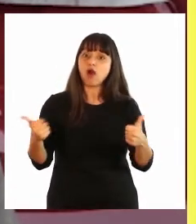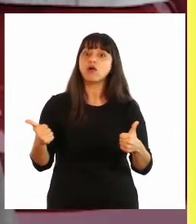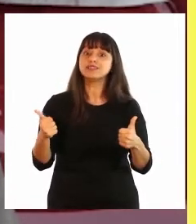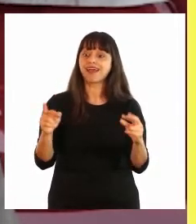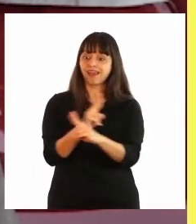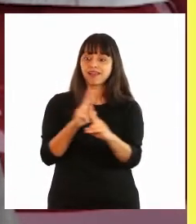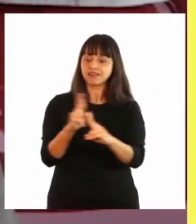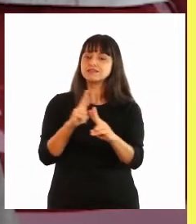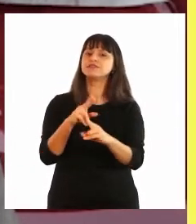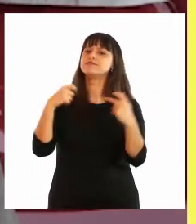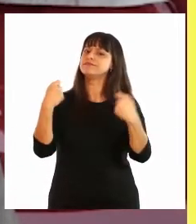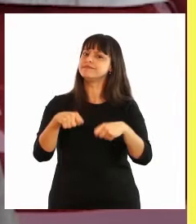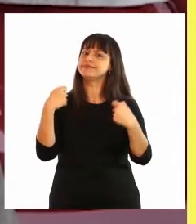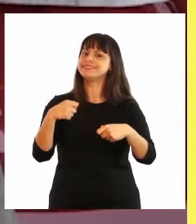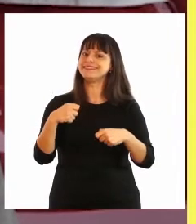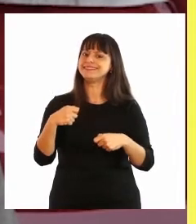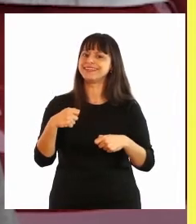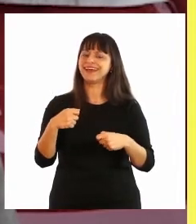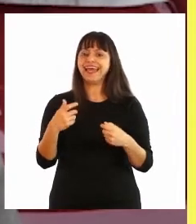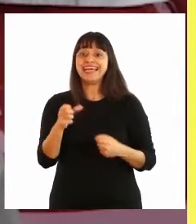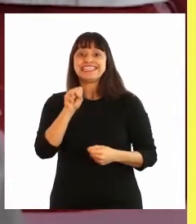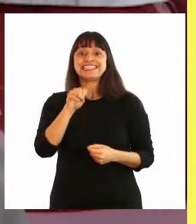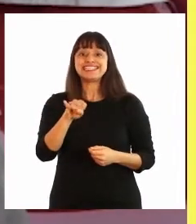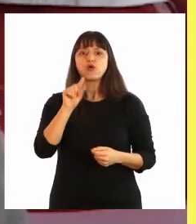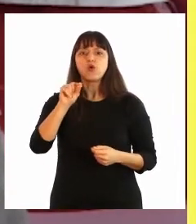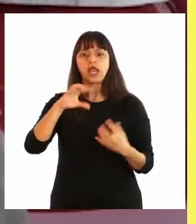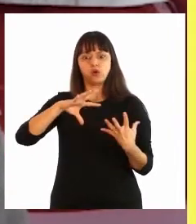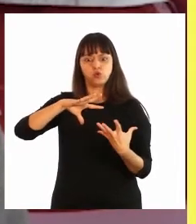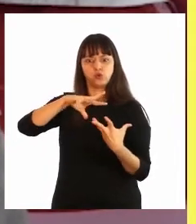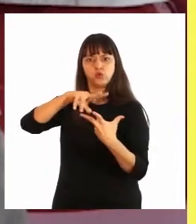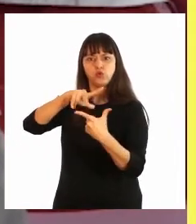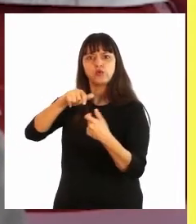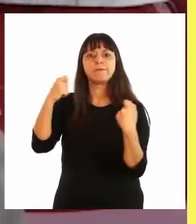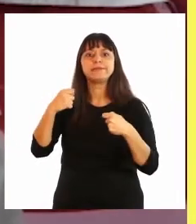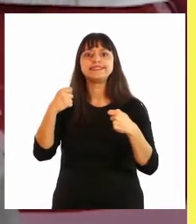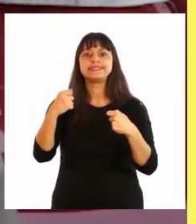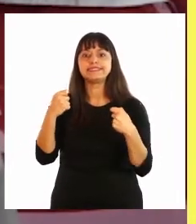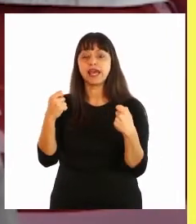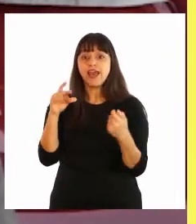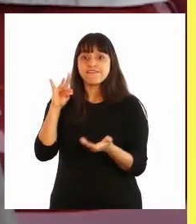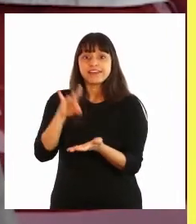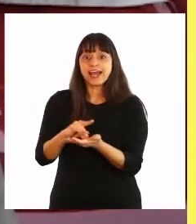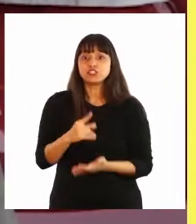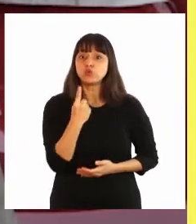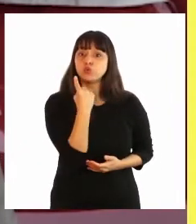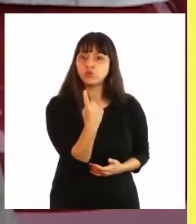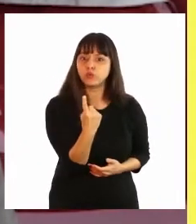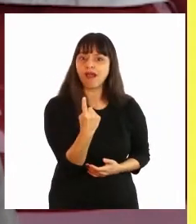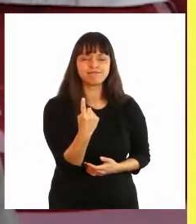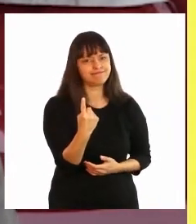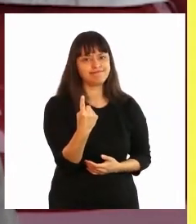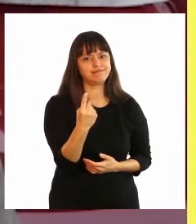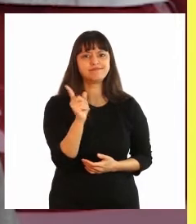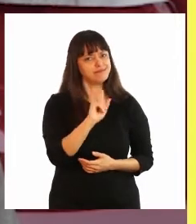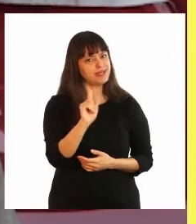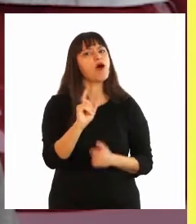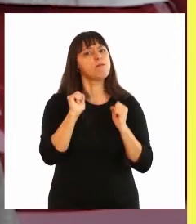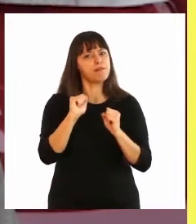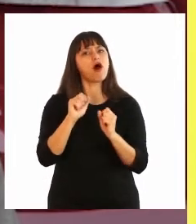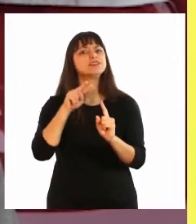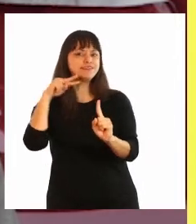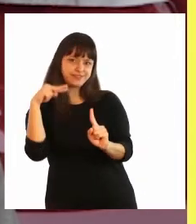relação, né? Onde existe uma universalização da verdade, né? Como se outra não pudesse existir.